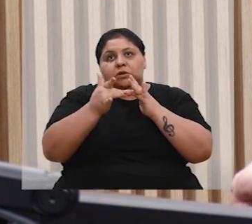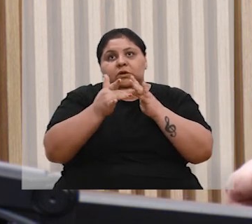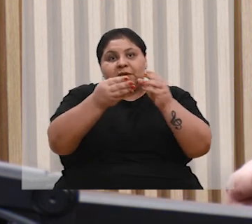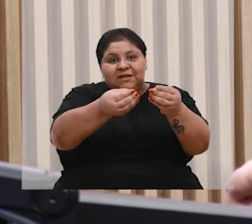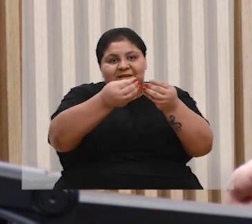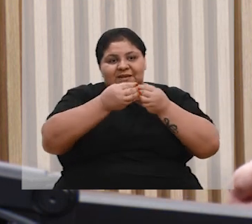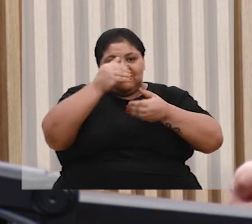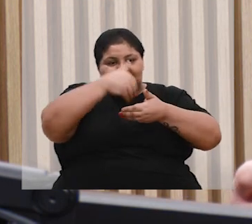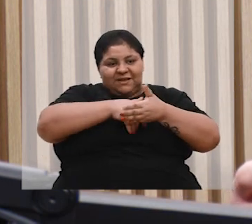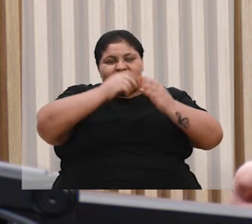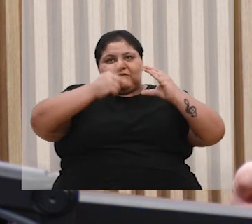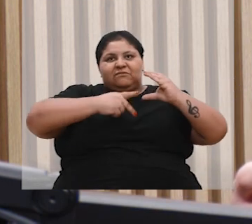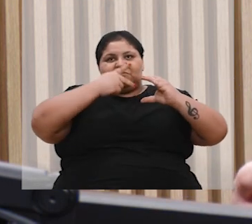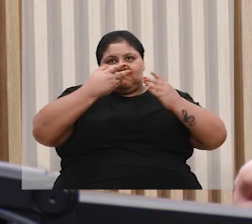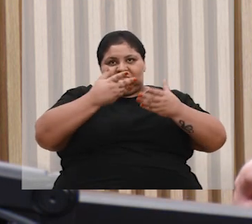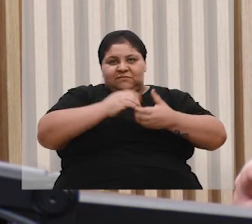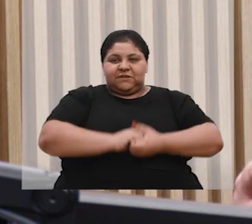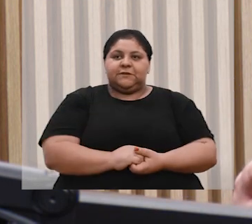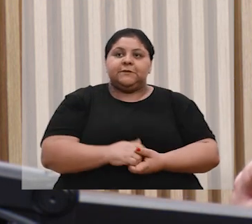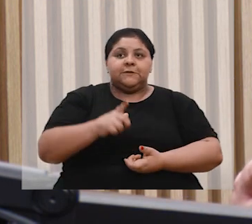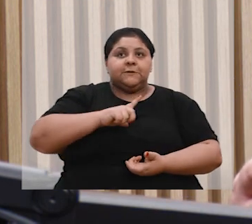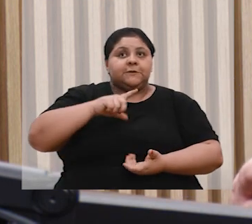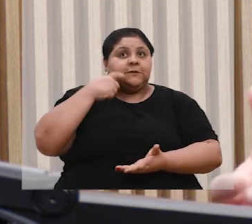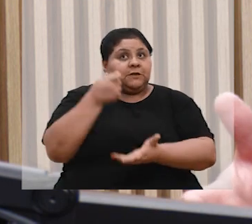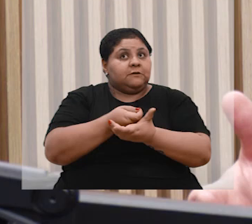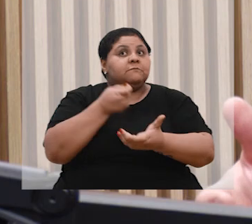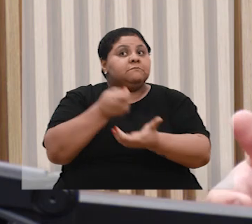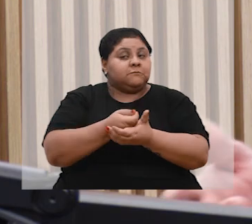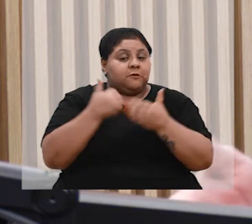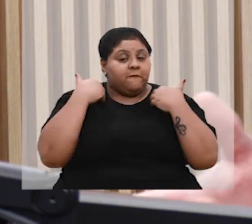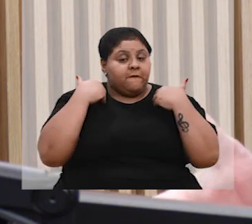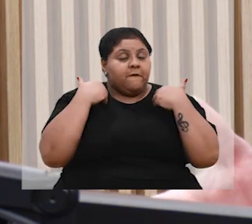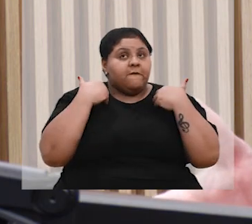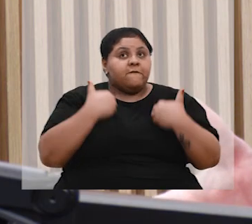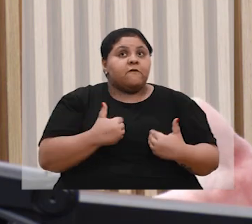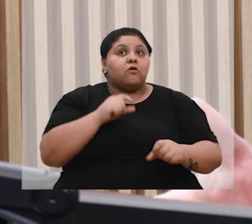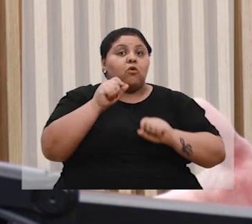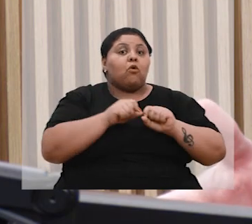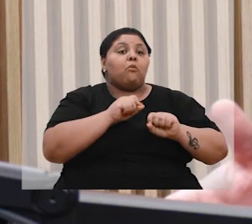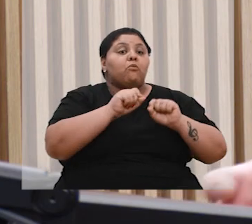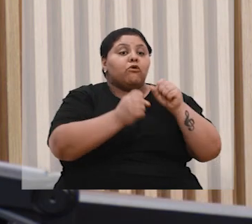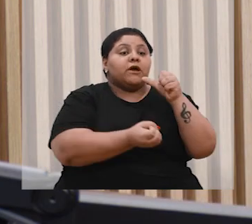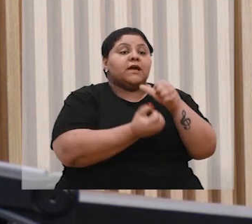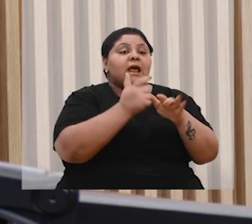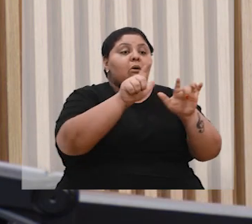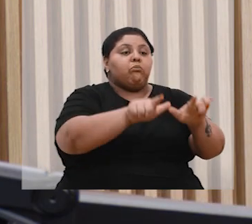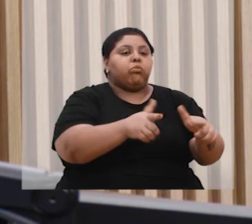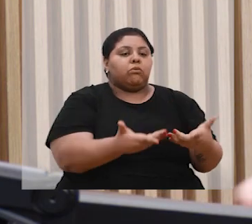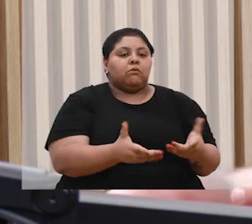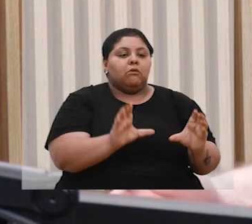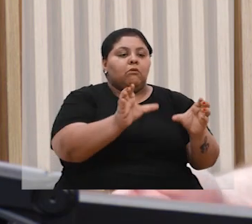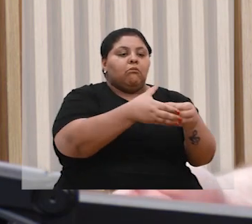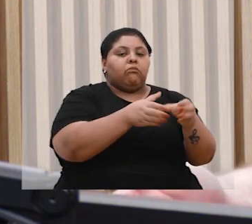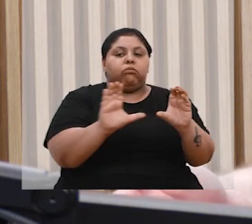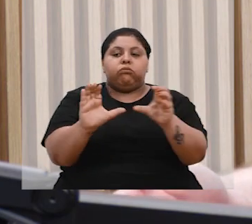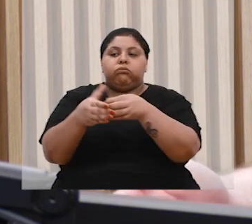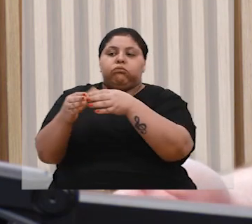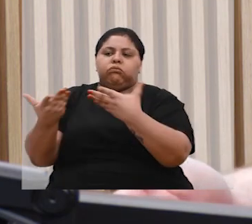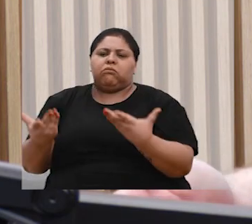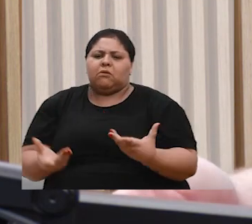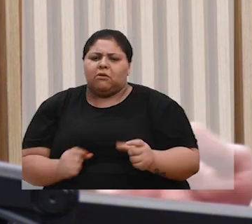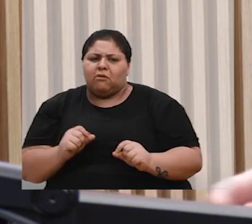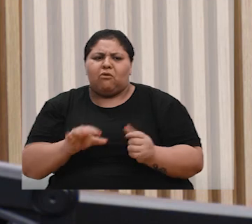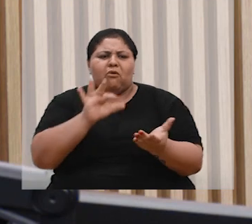trazem para dentro da Câmara. E há exigências físicas até. De onde é que nós vamos instalar esse grupo? De onde é que nós vamos situar esse